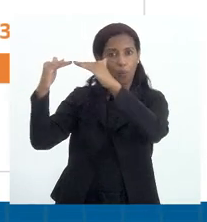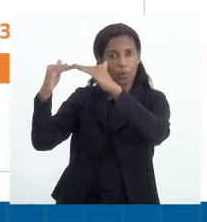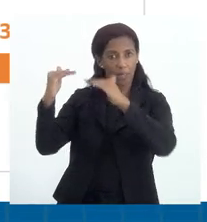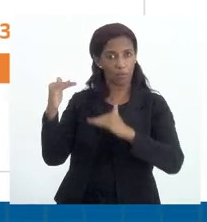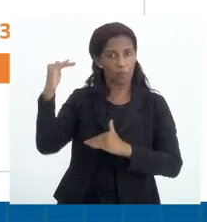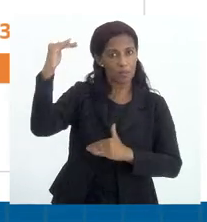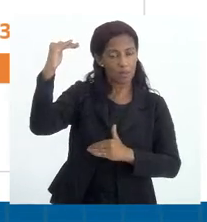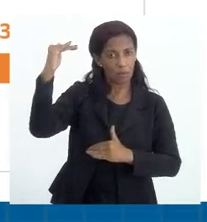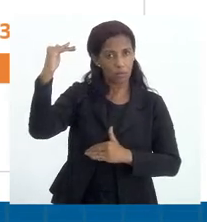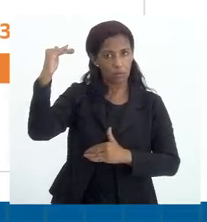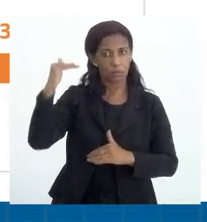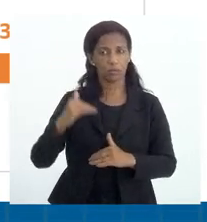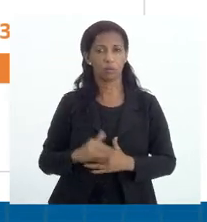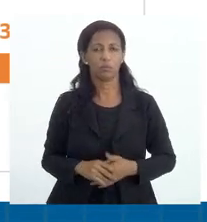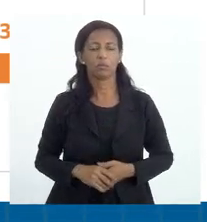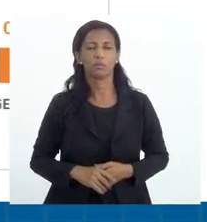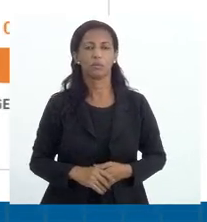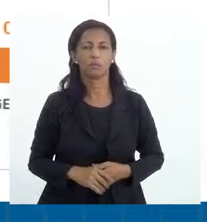no momento.